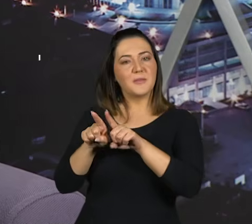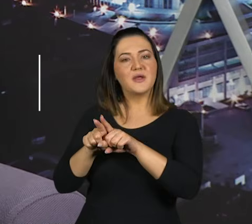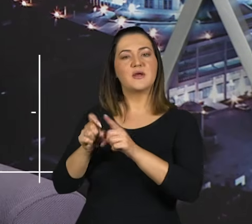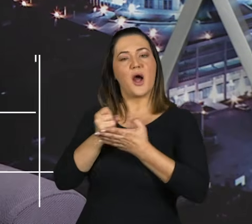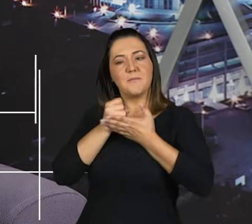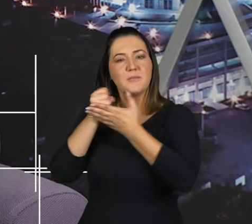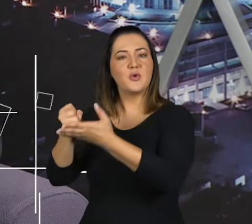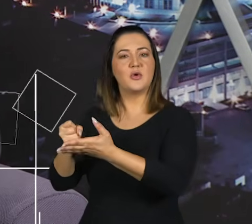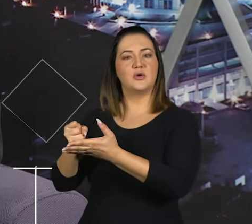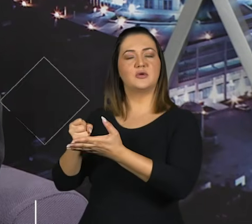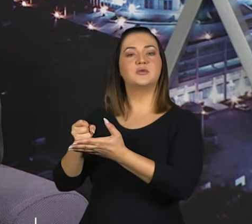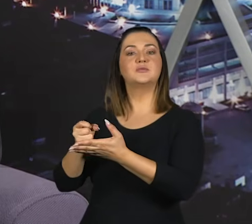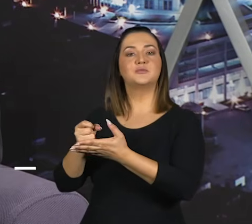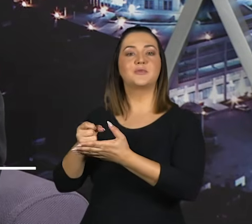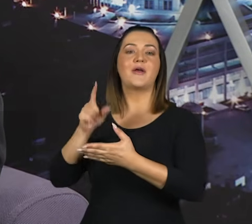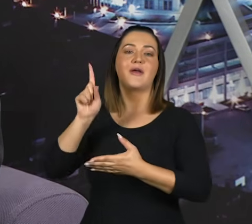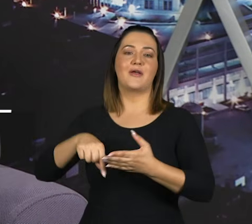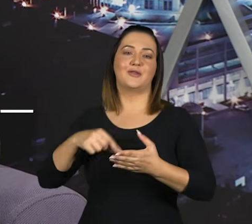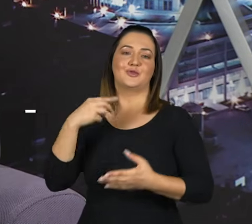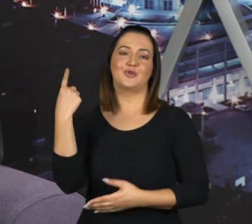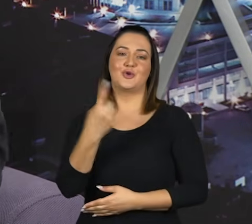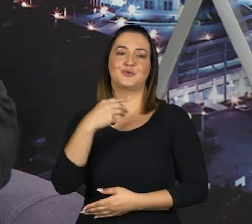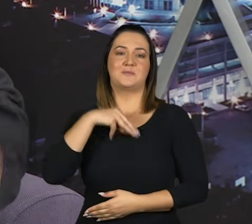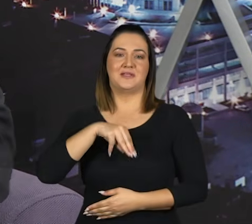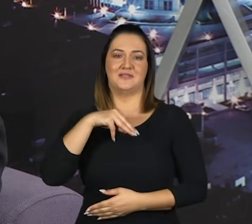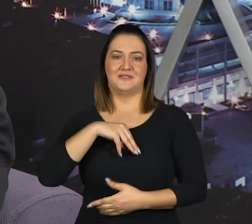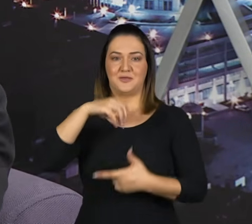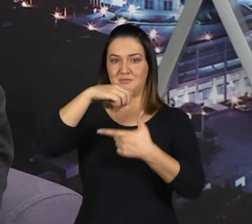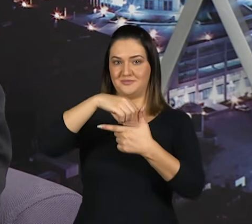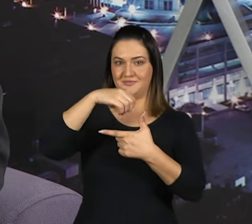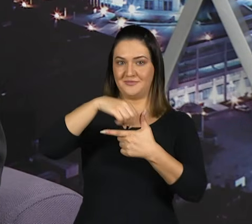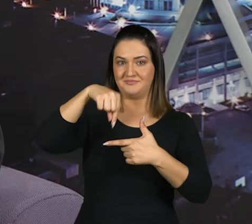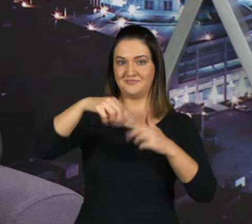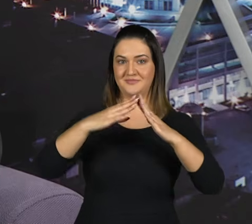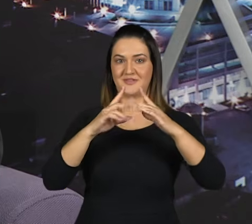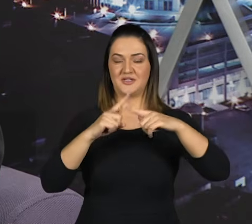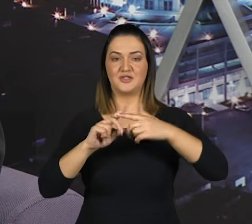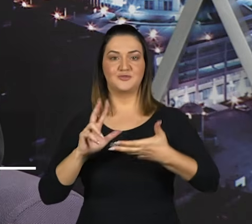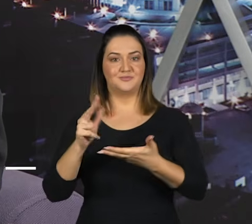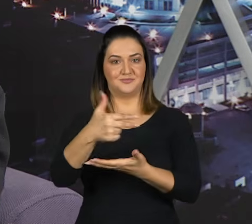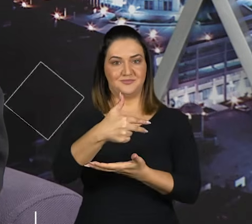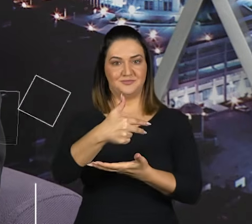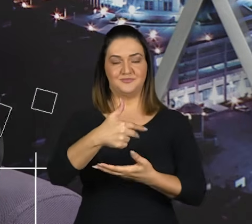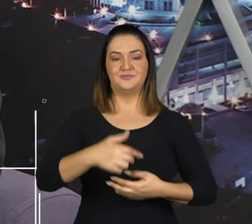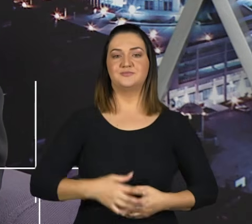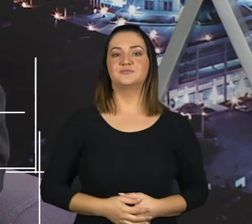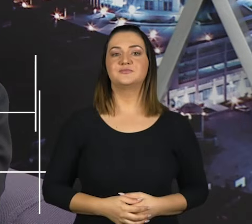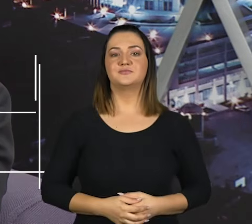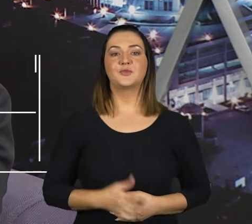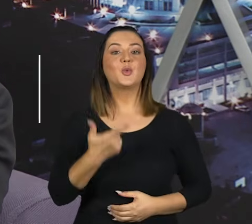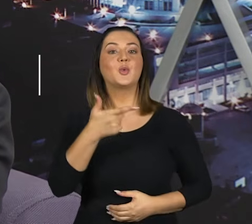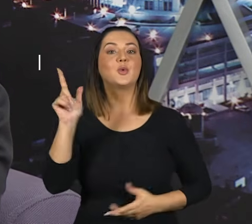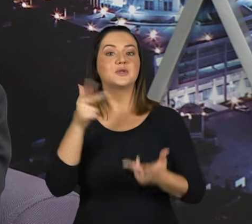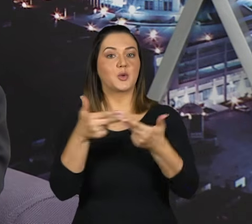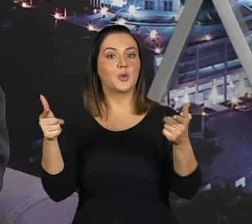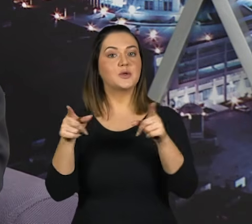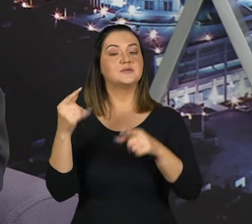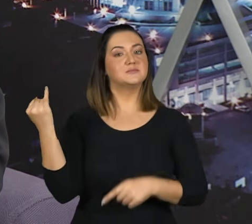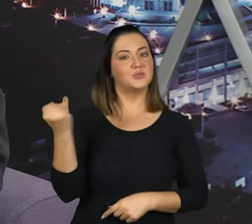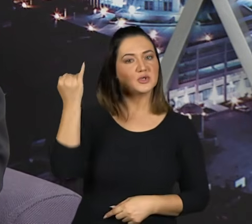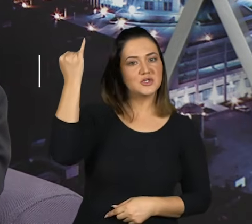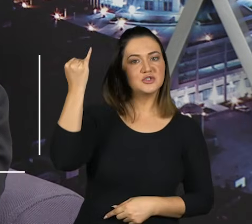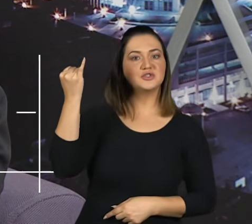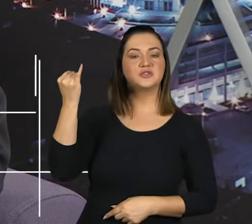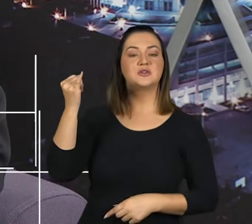apoiador desse ministério da TV Novo Tempo da Igreja Adventista. Outra coisa importante, o Facebook do